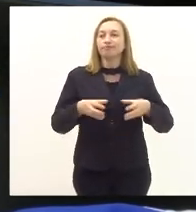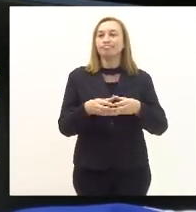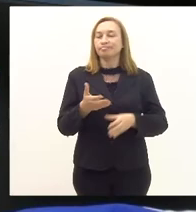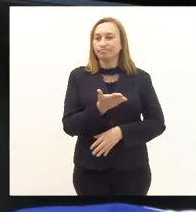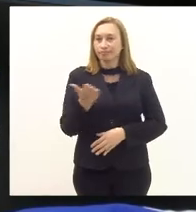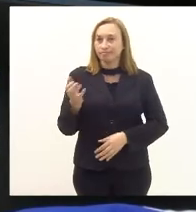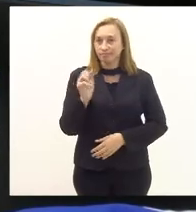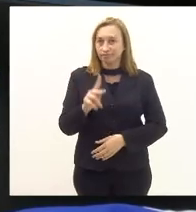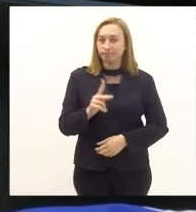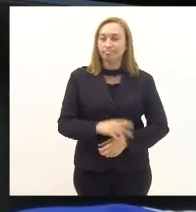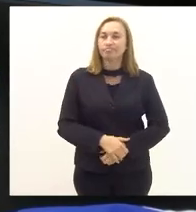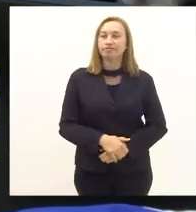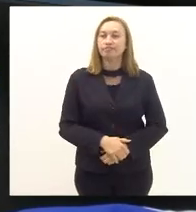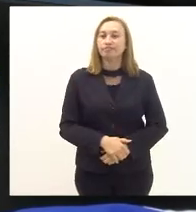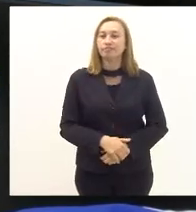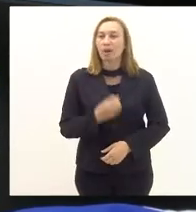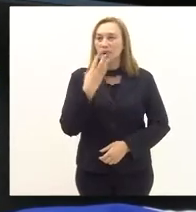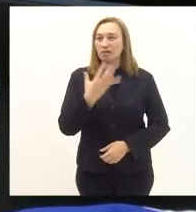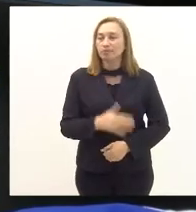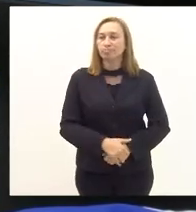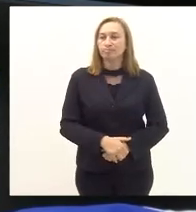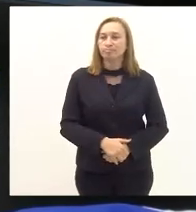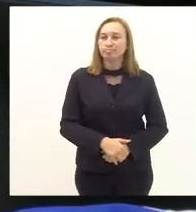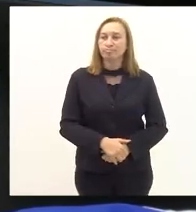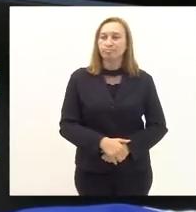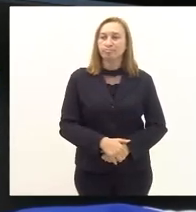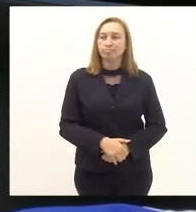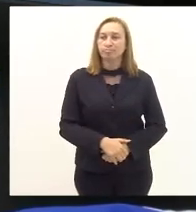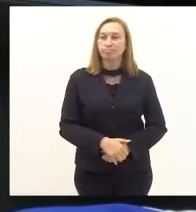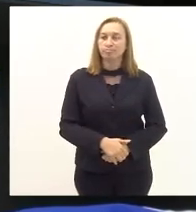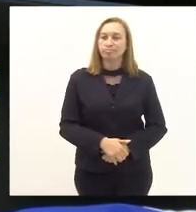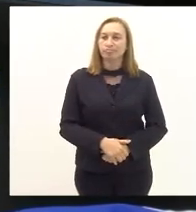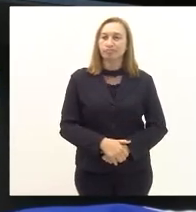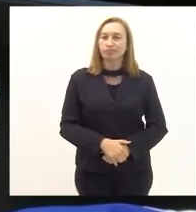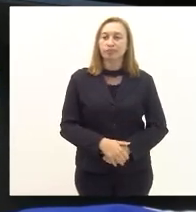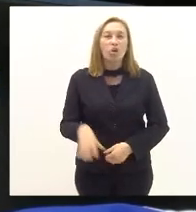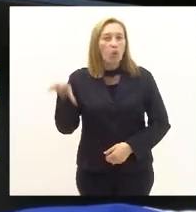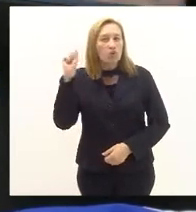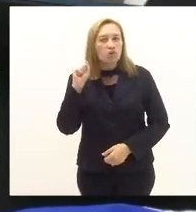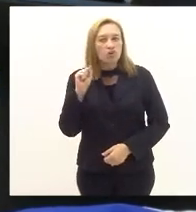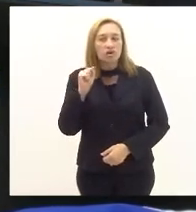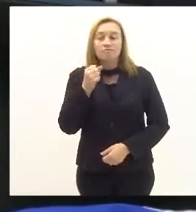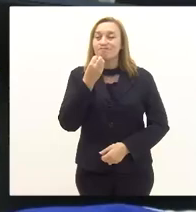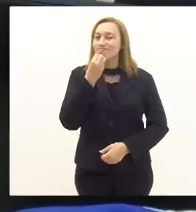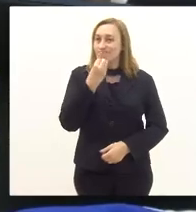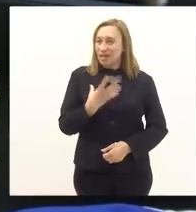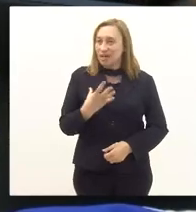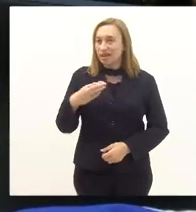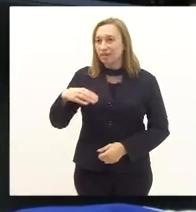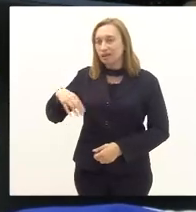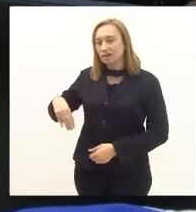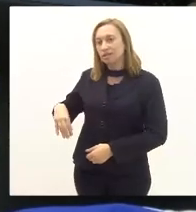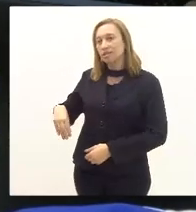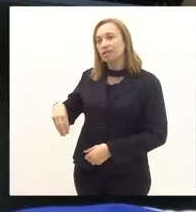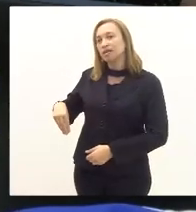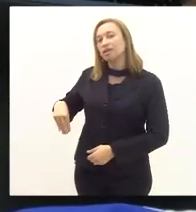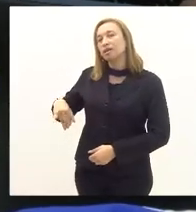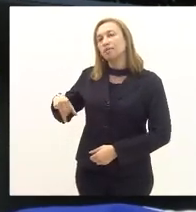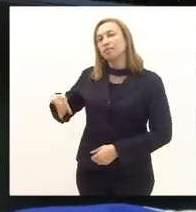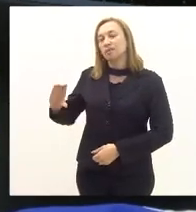vocês. Tá? Bem, eu ouvi bastante, Carlos, e aprendi